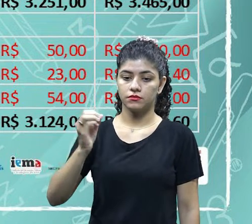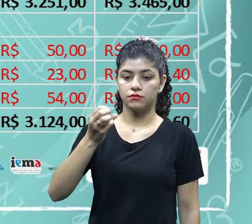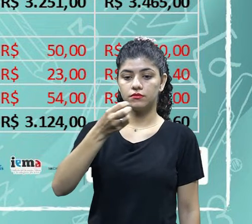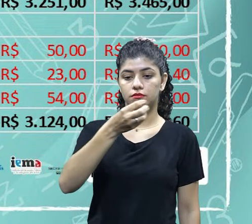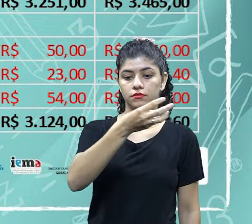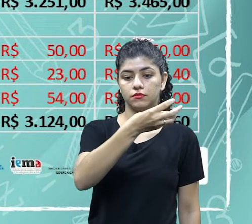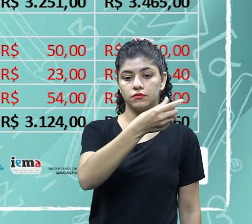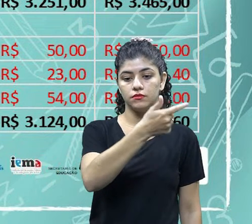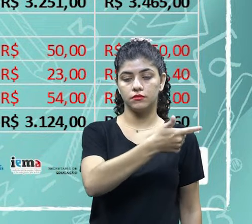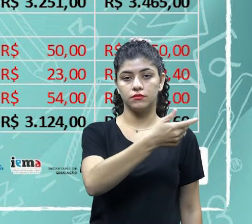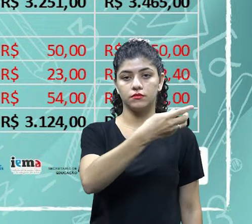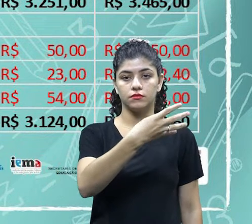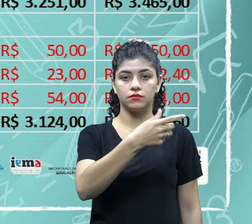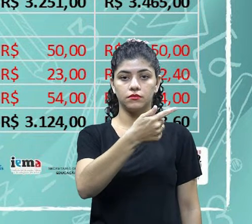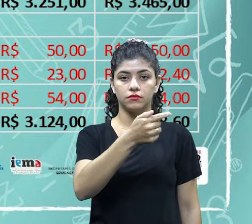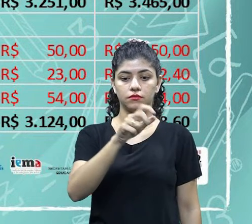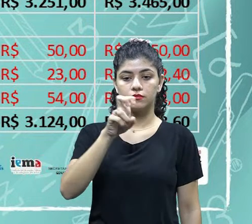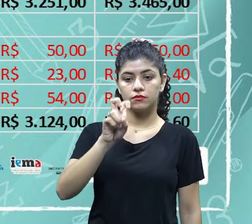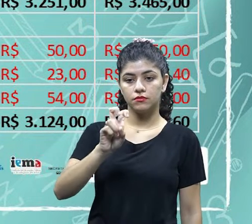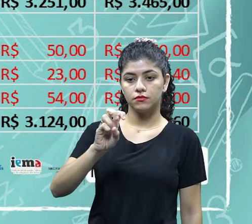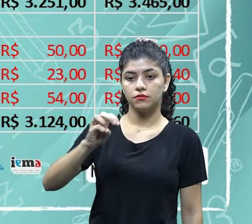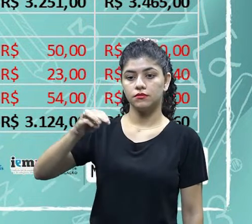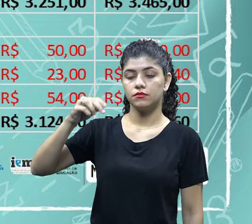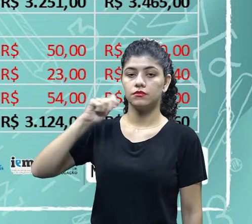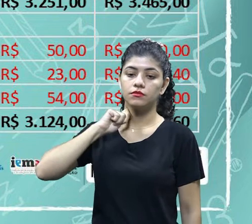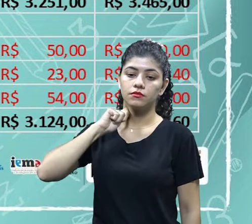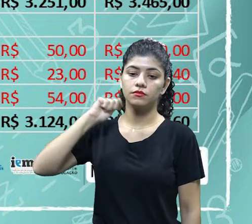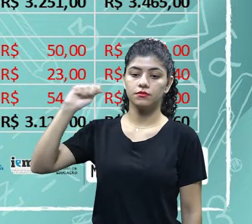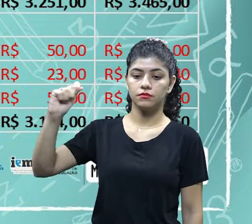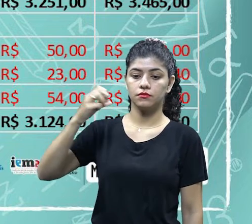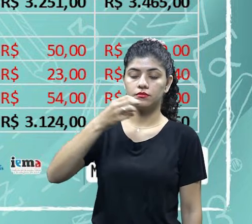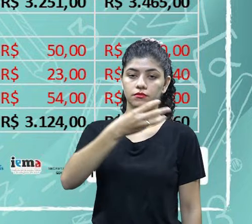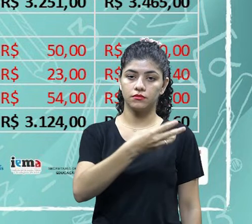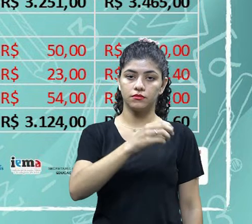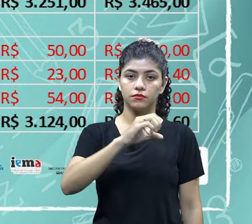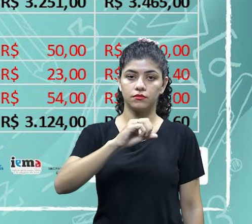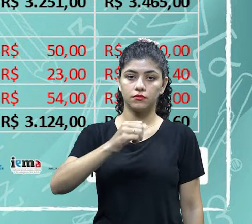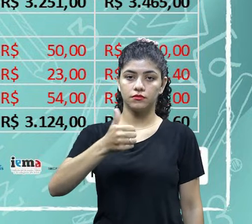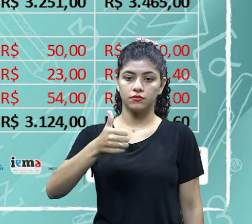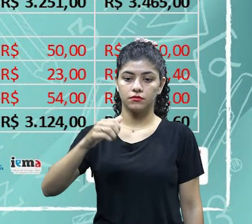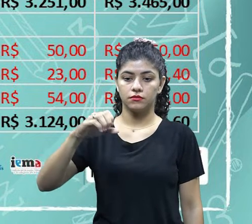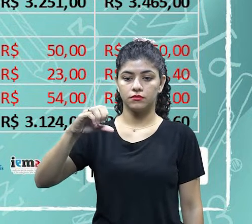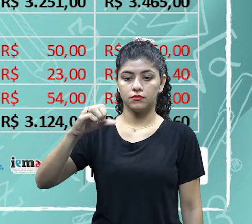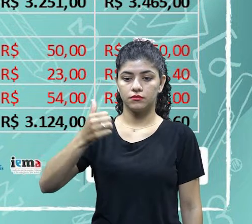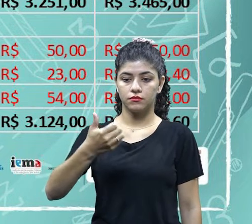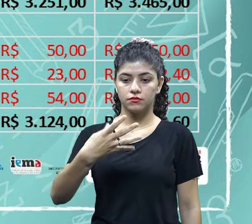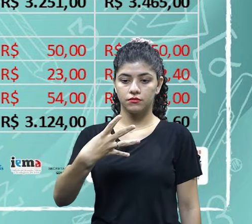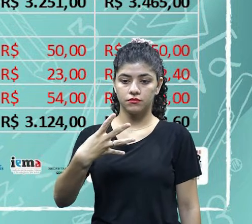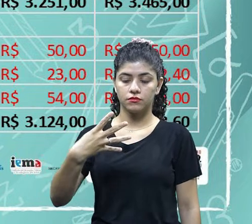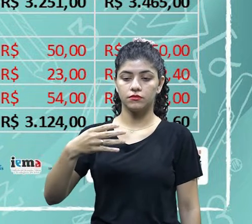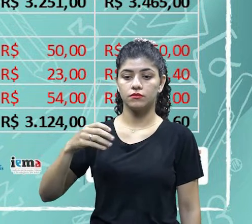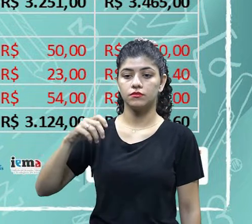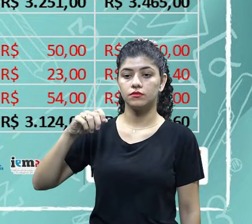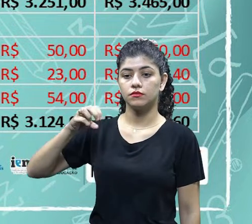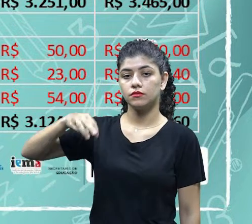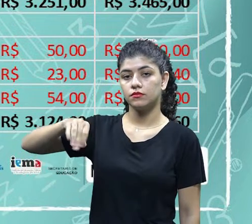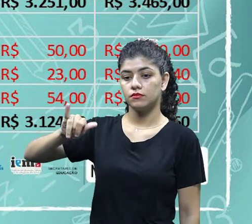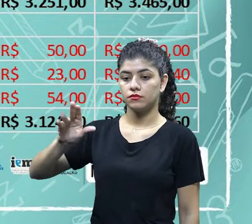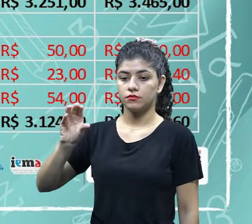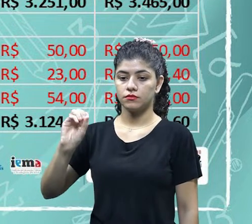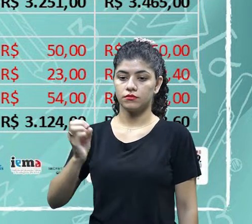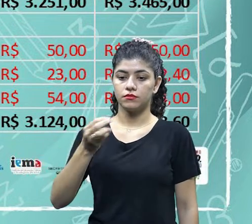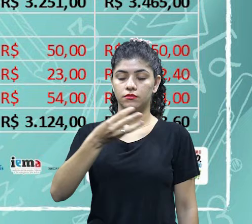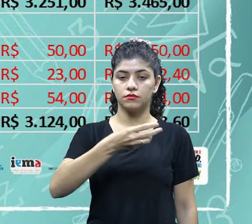2.369, março, R$ 2.475, Abril, R$